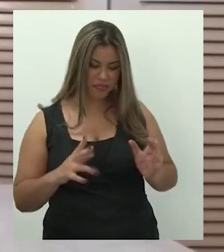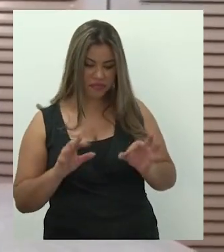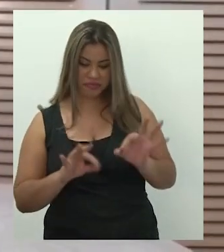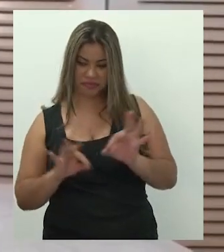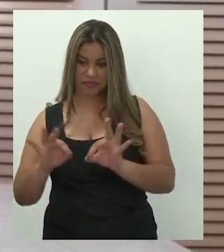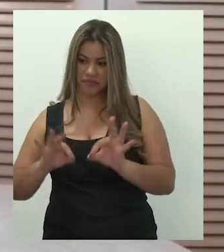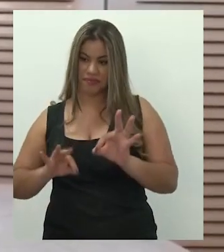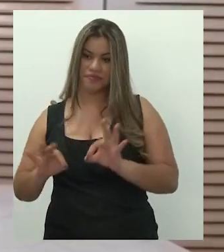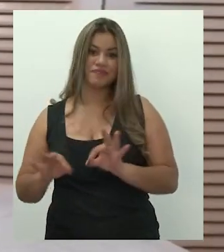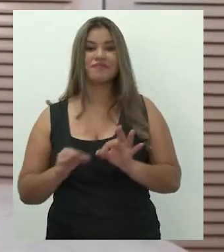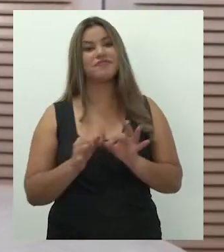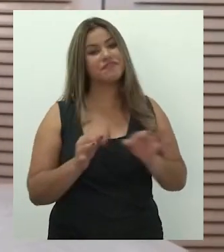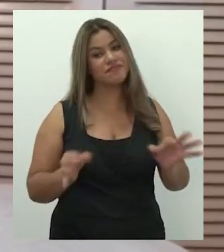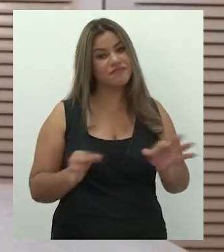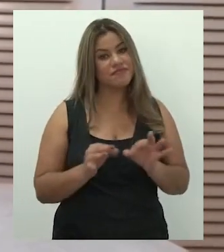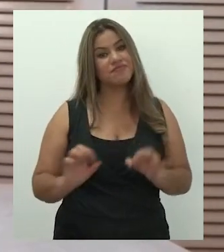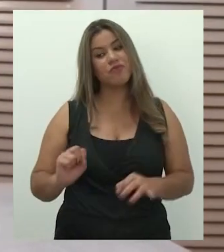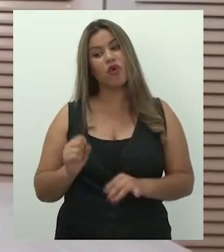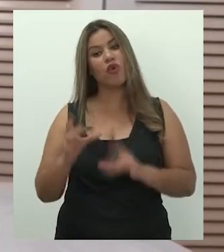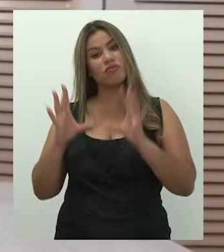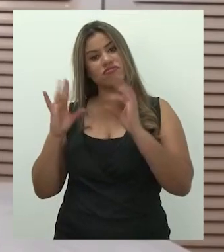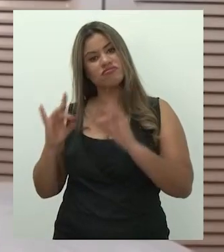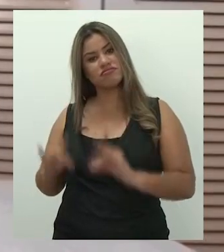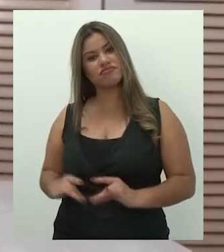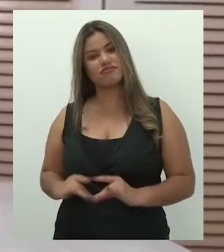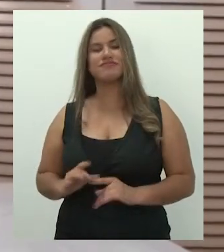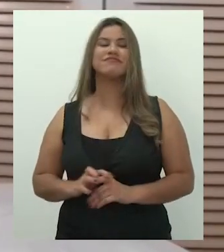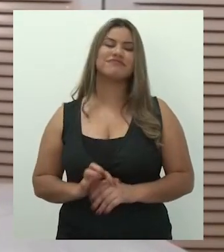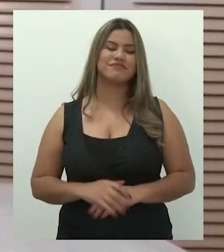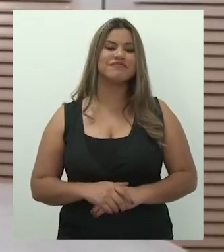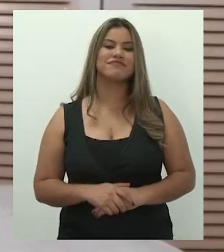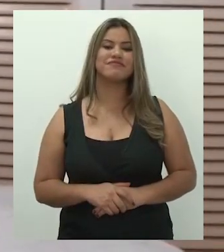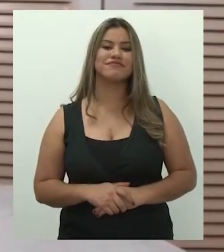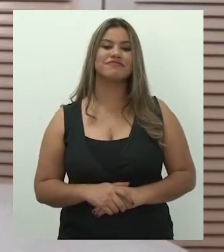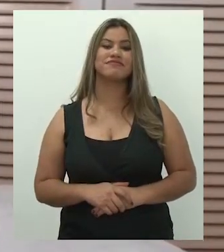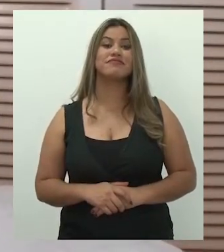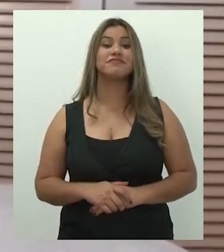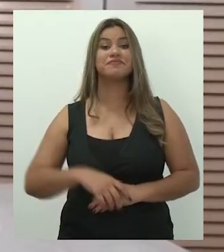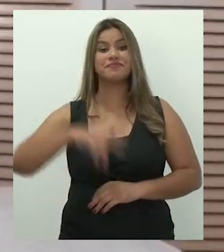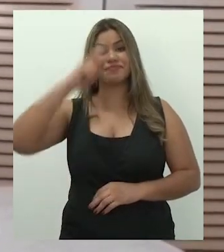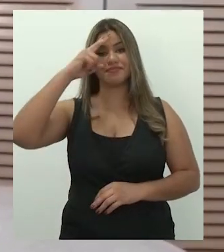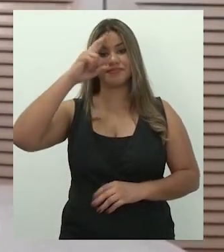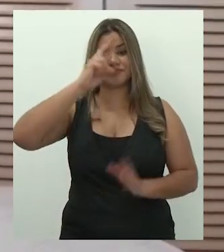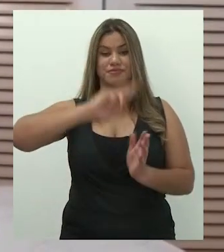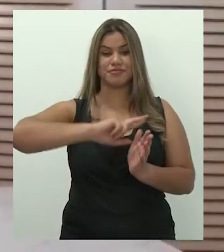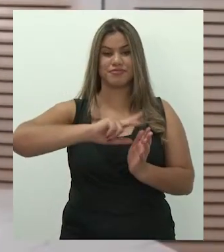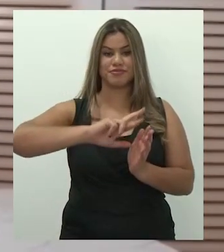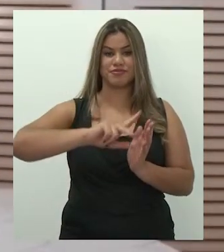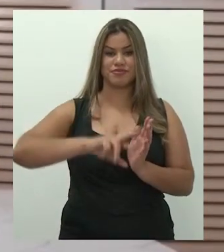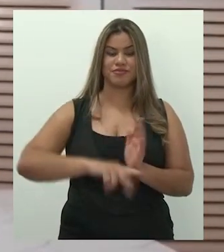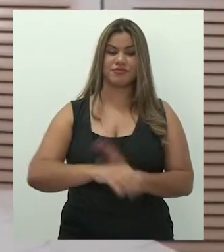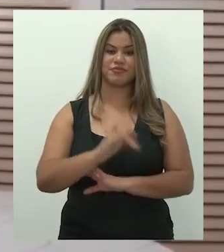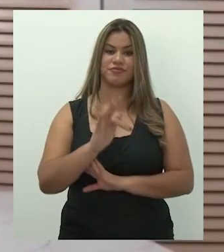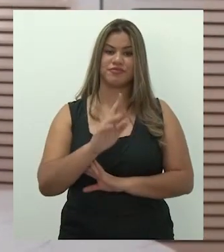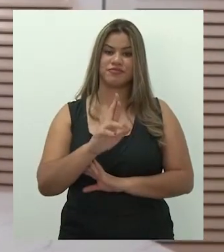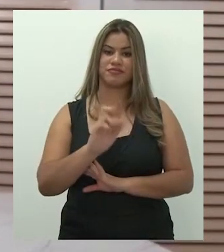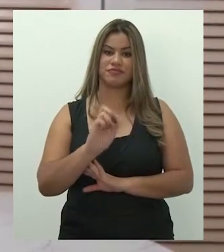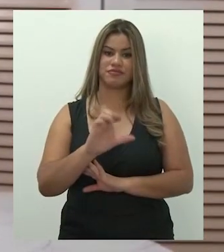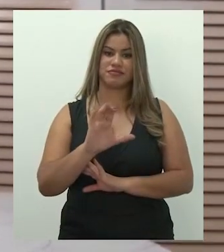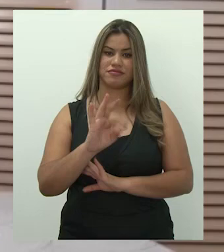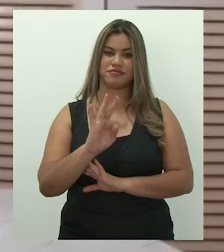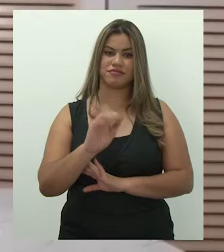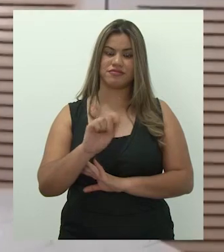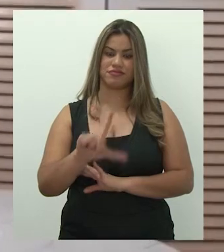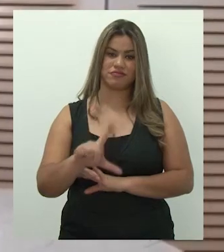simples ou a mais detalhada. Lembrando que as características do fractal são muito